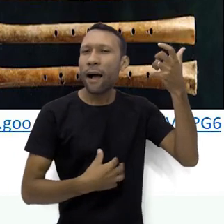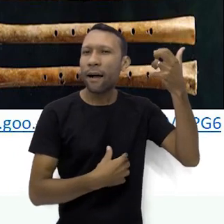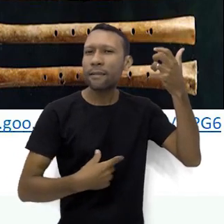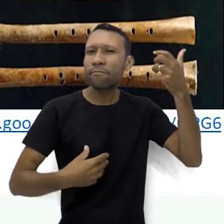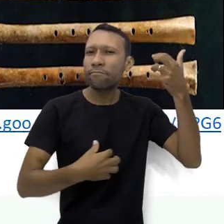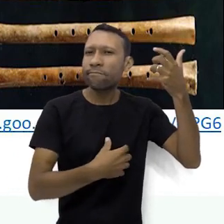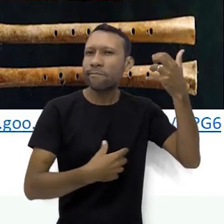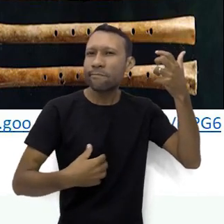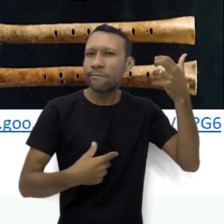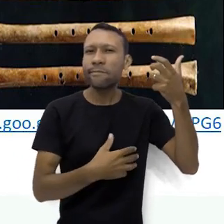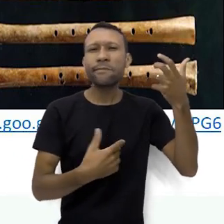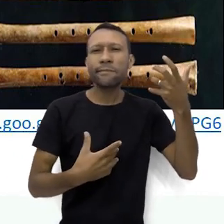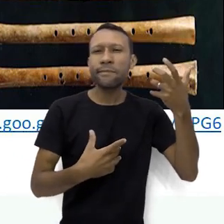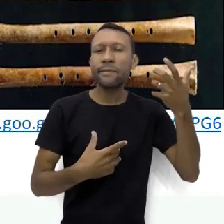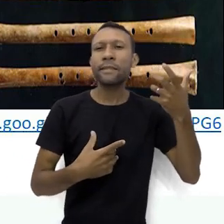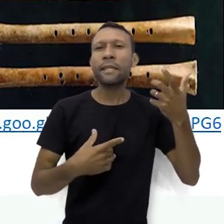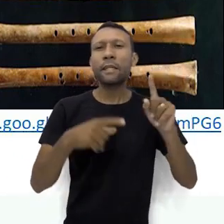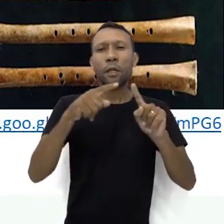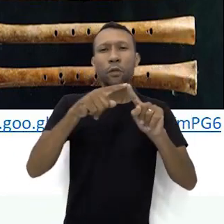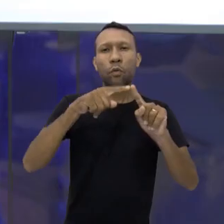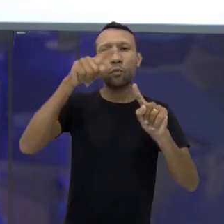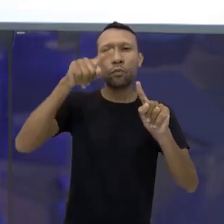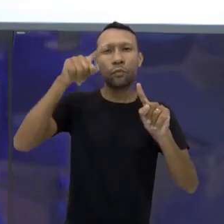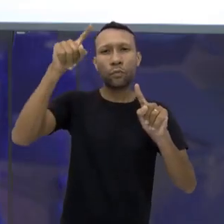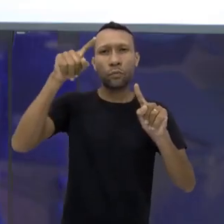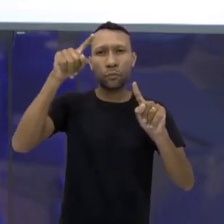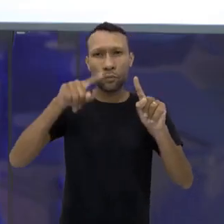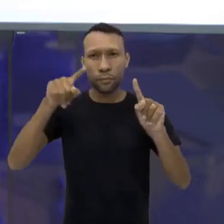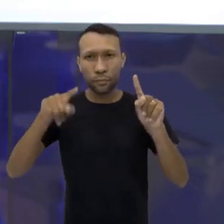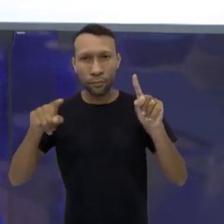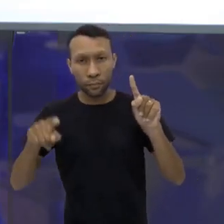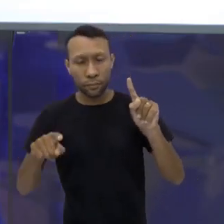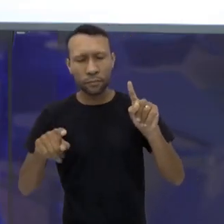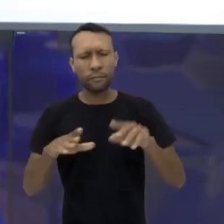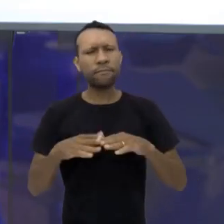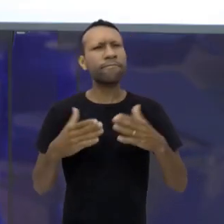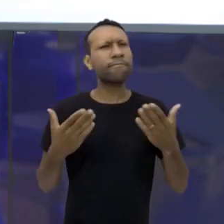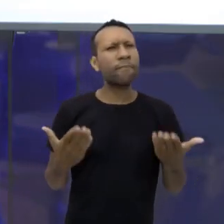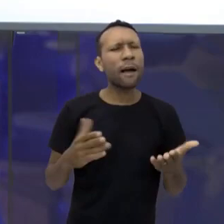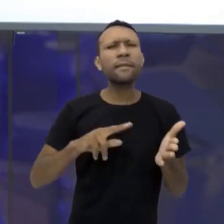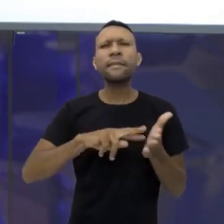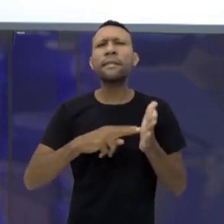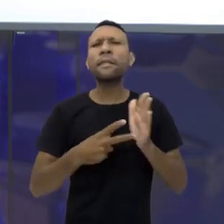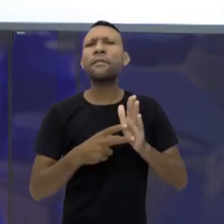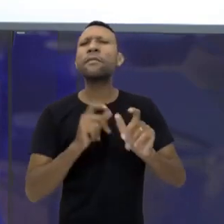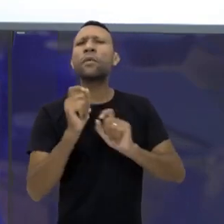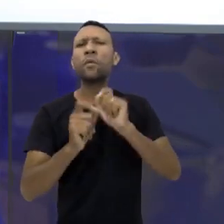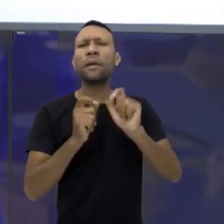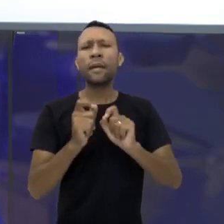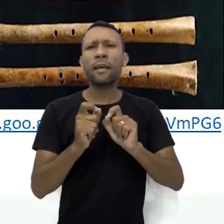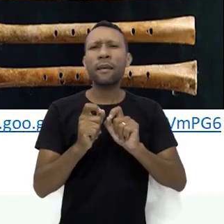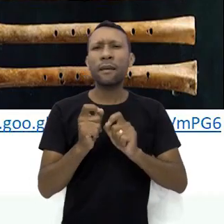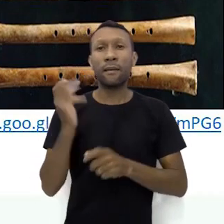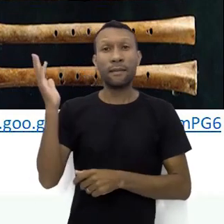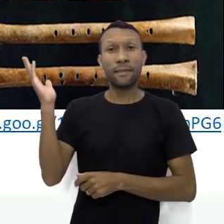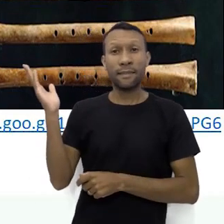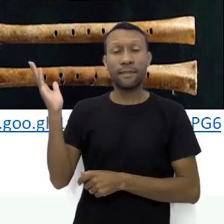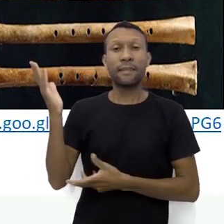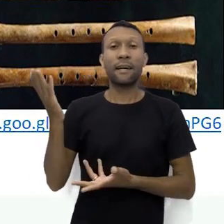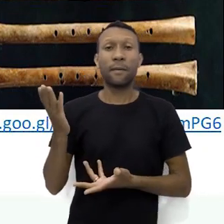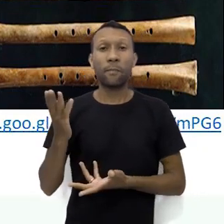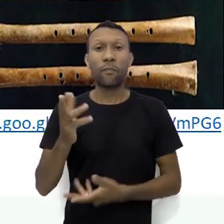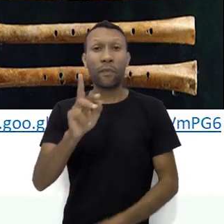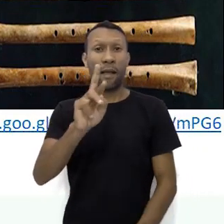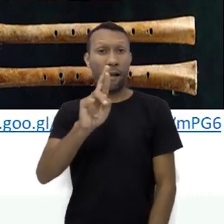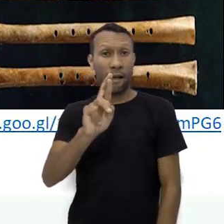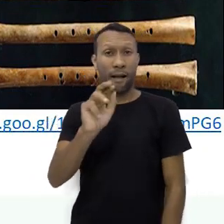musicais e era composto de tons e semitons. Mas, afinal de contas, o que significa esse ragas? Ragas é